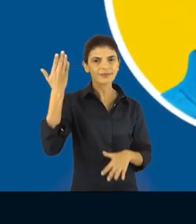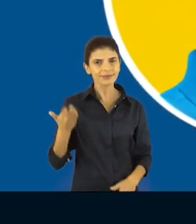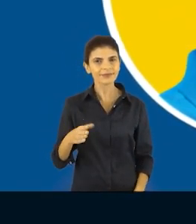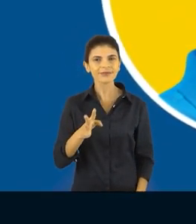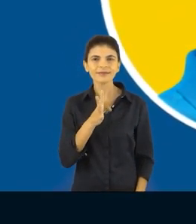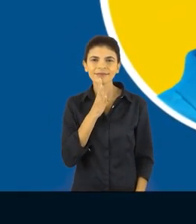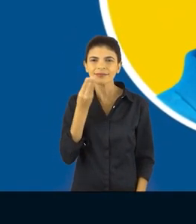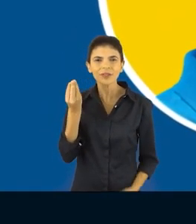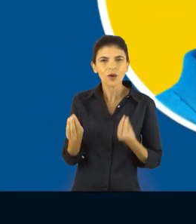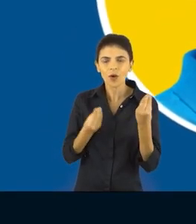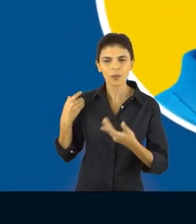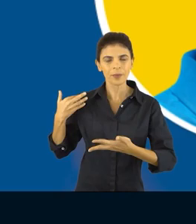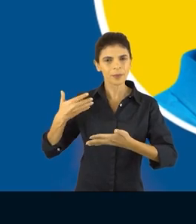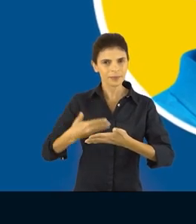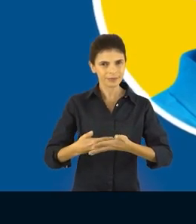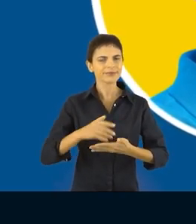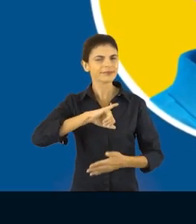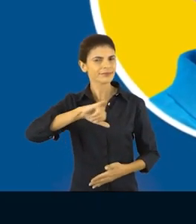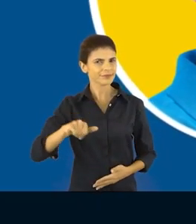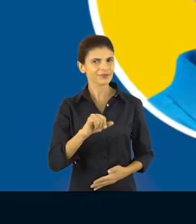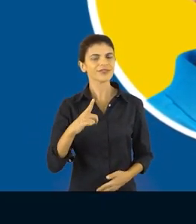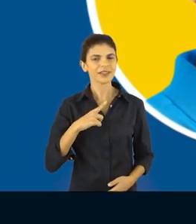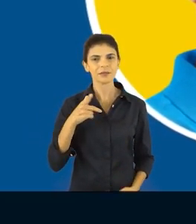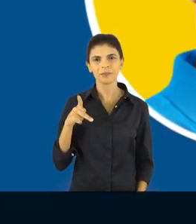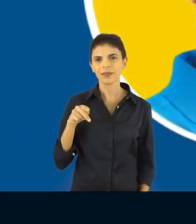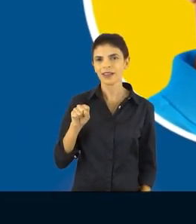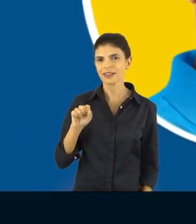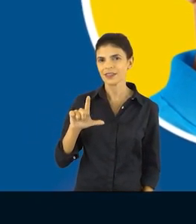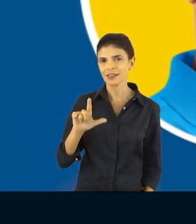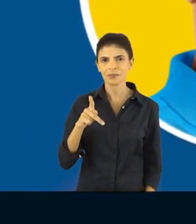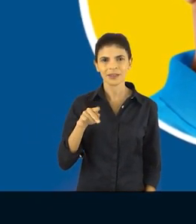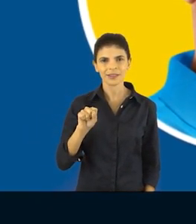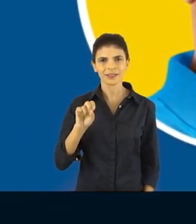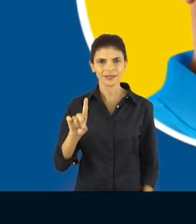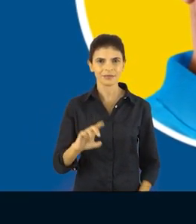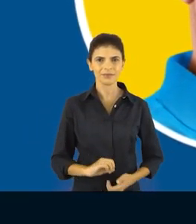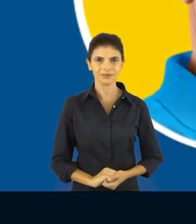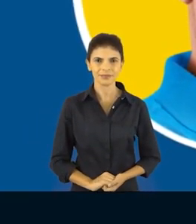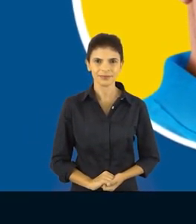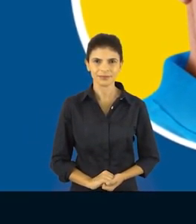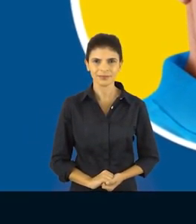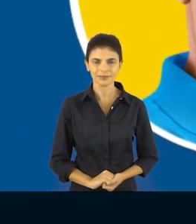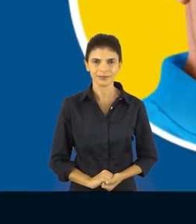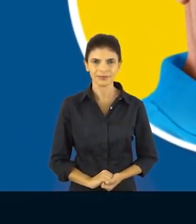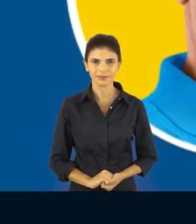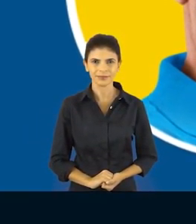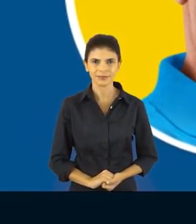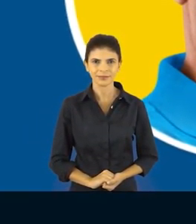sorrir. Acesse as redes sociais e conheça Luiz Lima. O Rio tem opção. PSL e PSD.